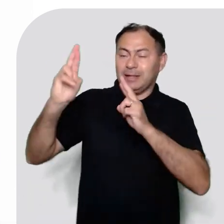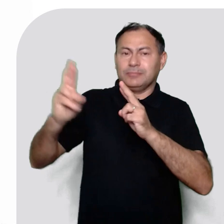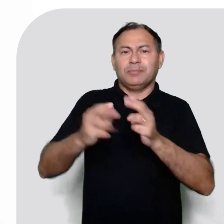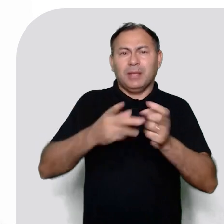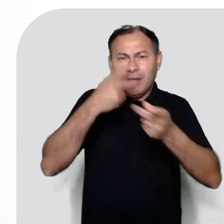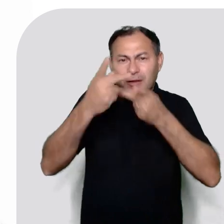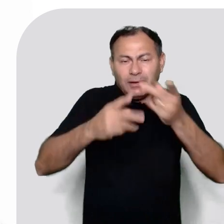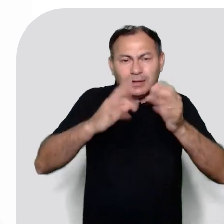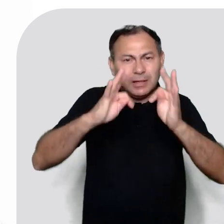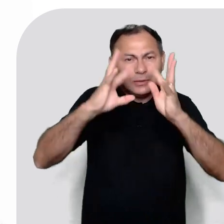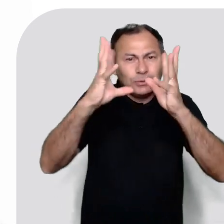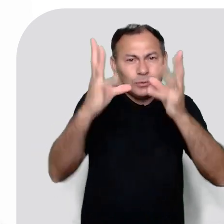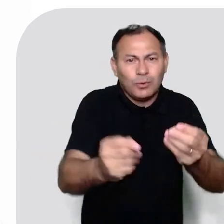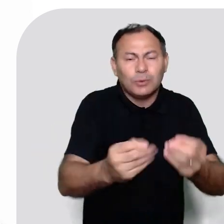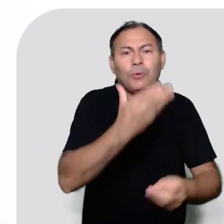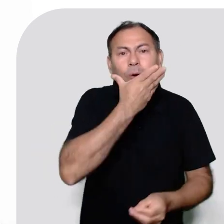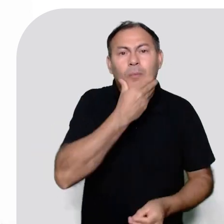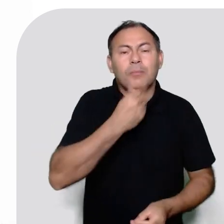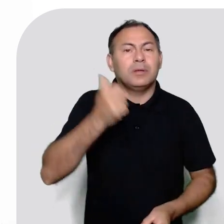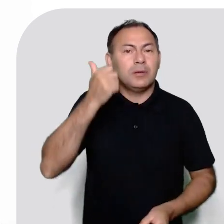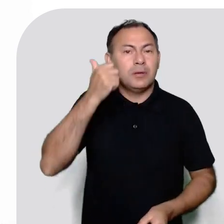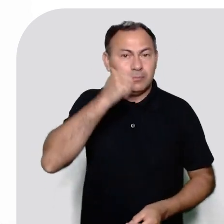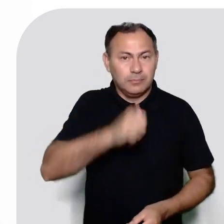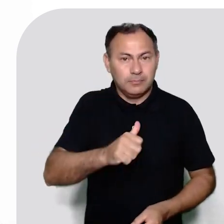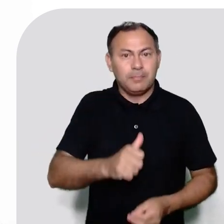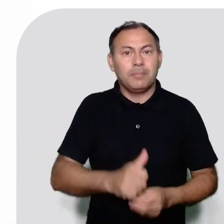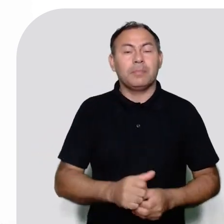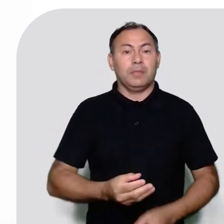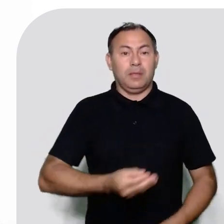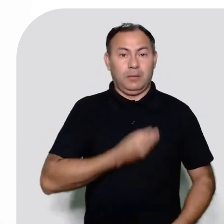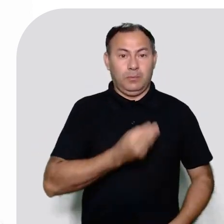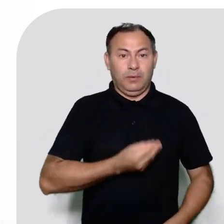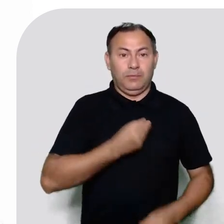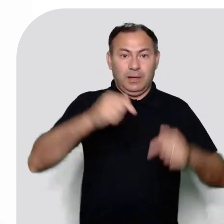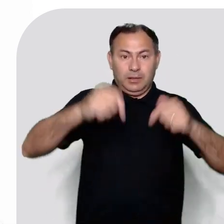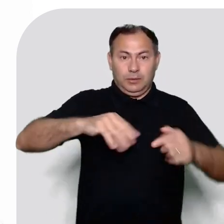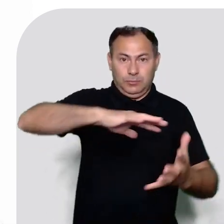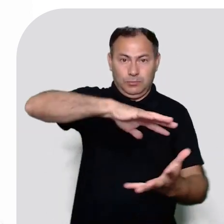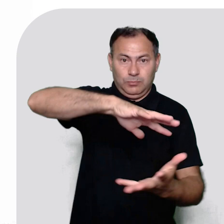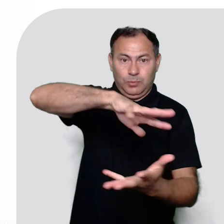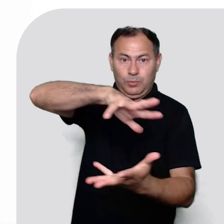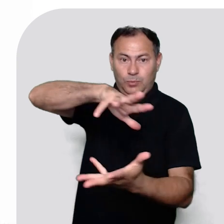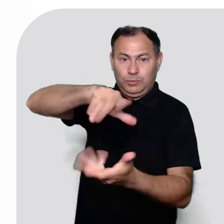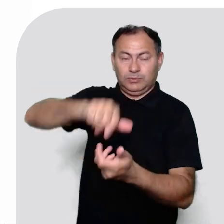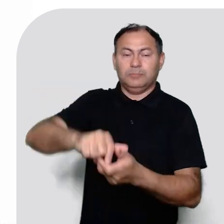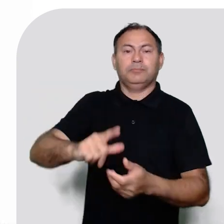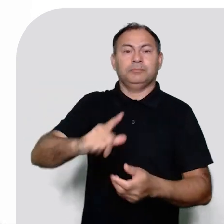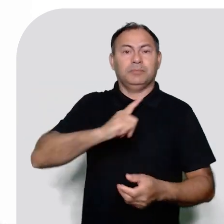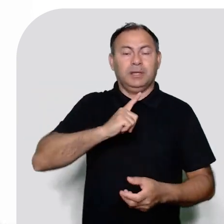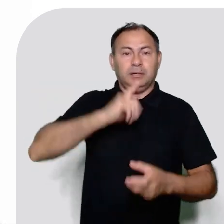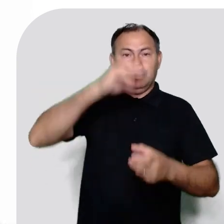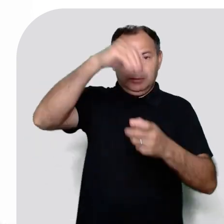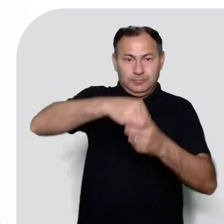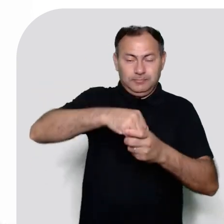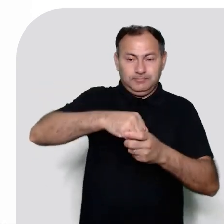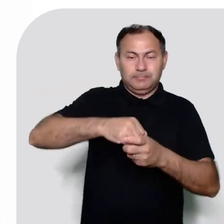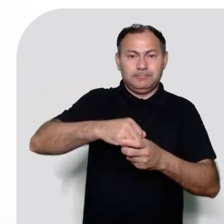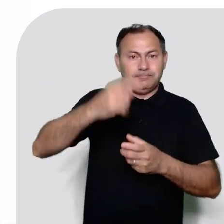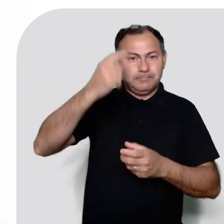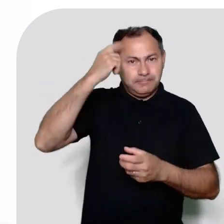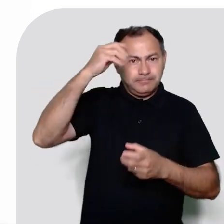todo homem e a toda mulher que vive no mundo e que traz dentro de